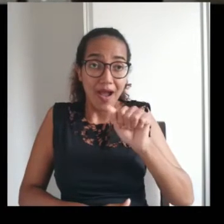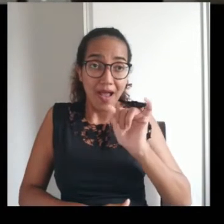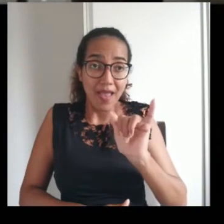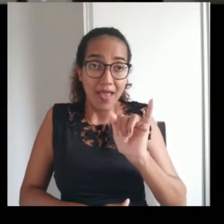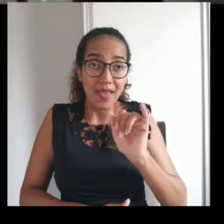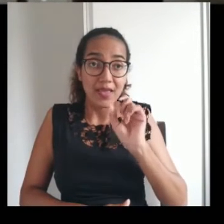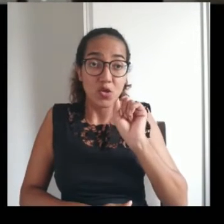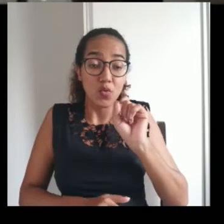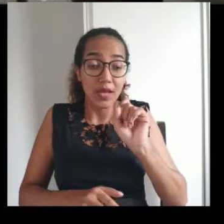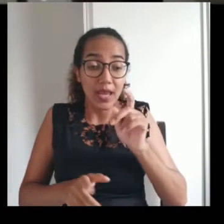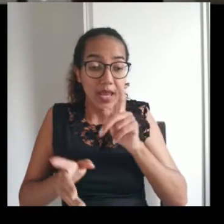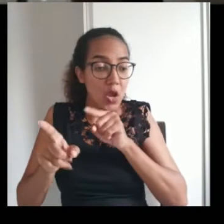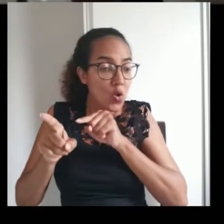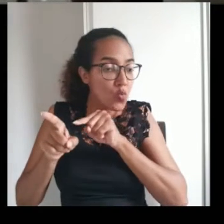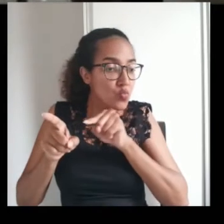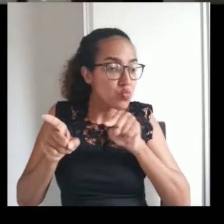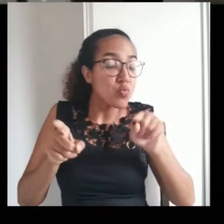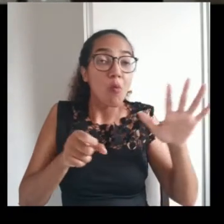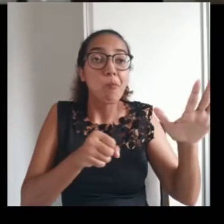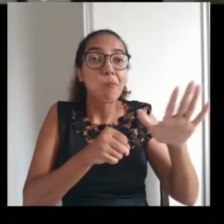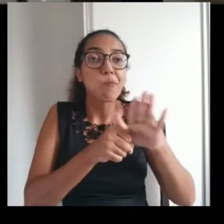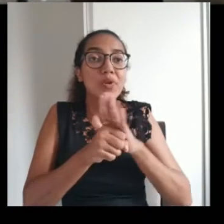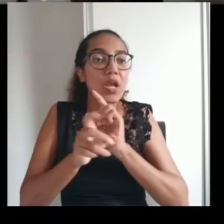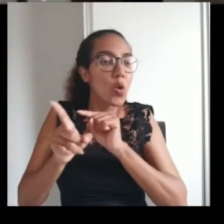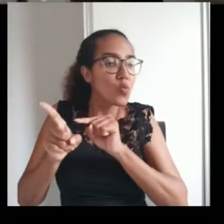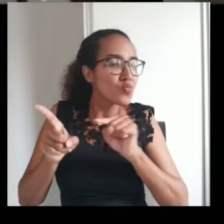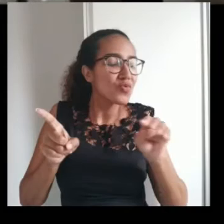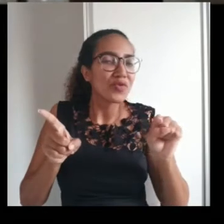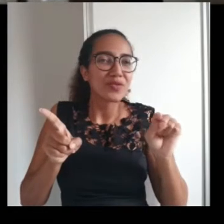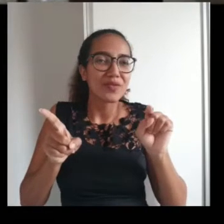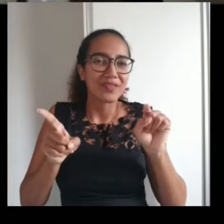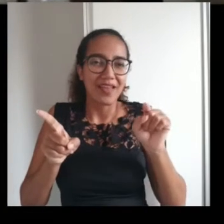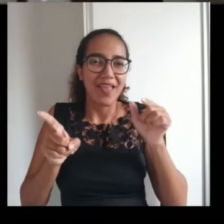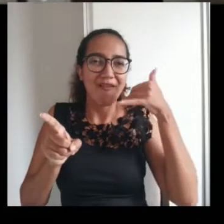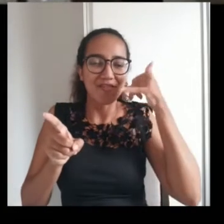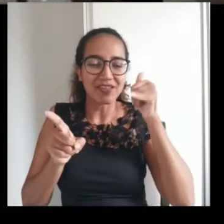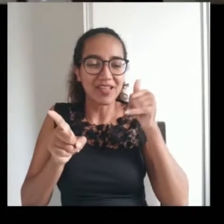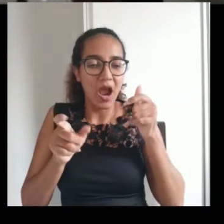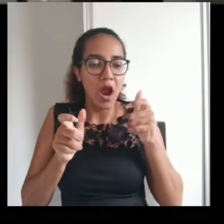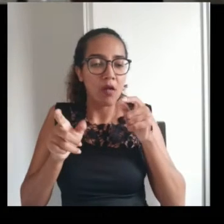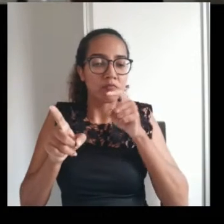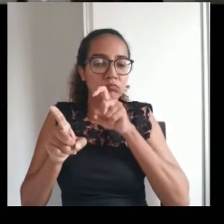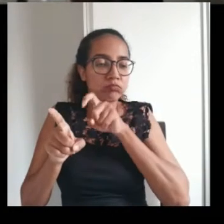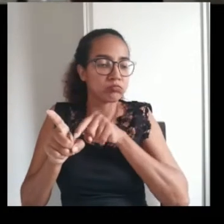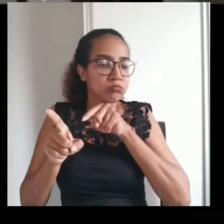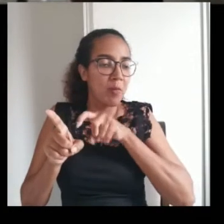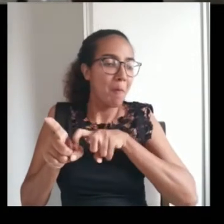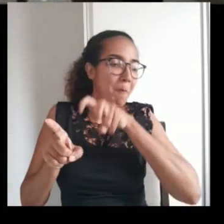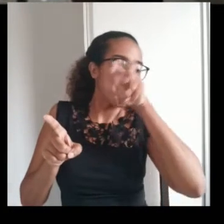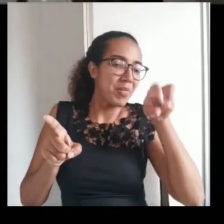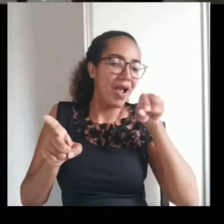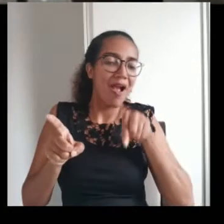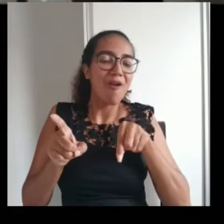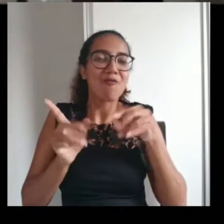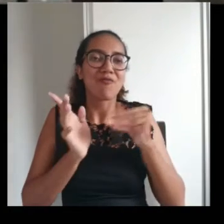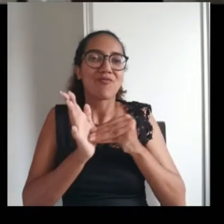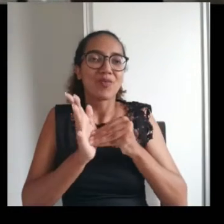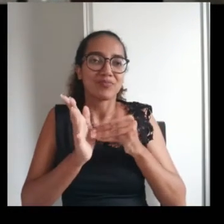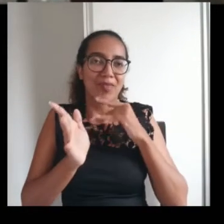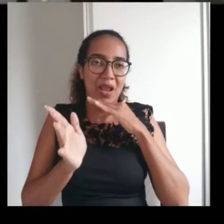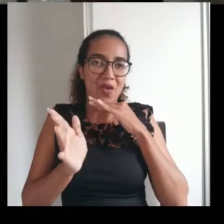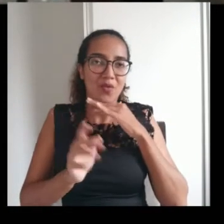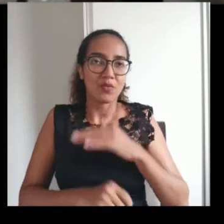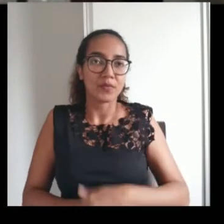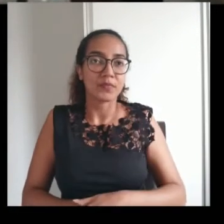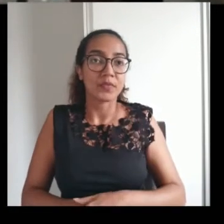missão é justamente deixar esse array aqui sempre preenchido da esquerda